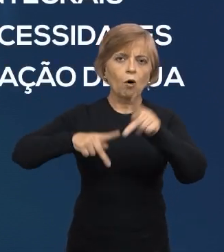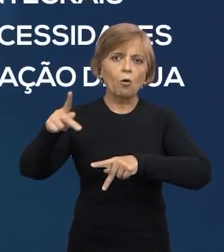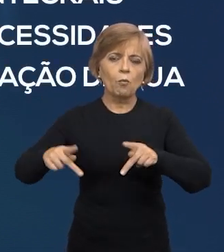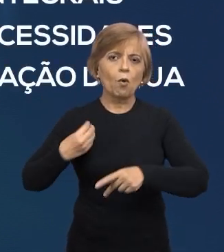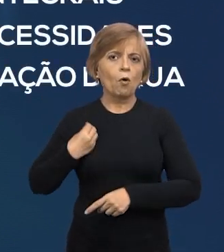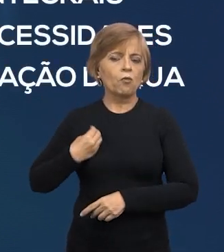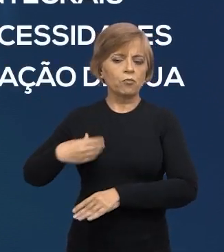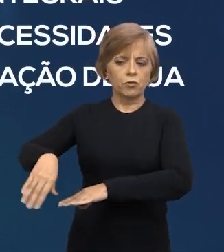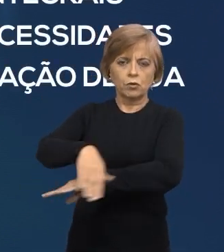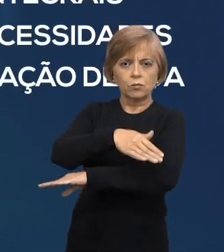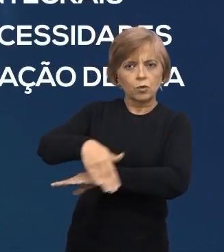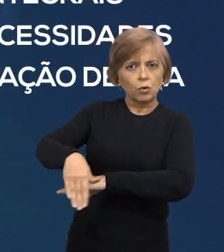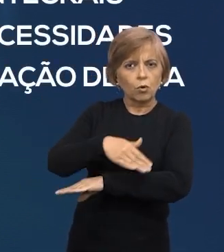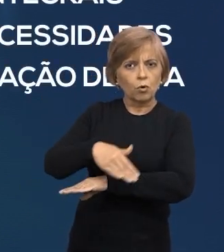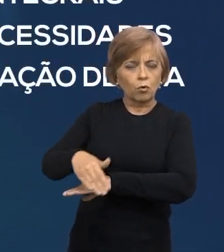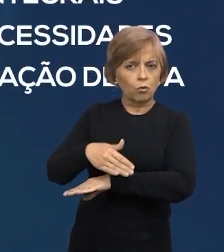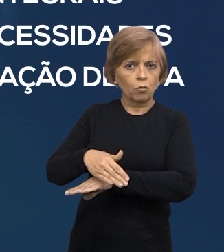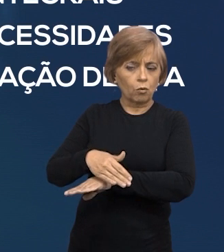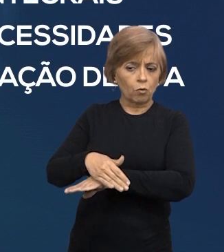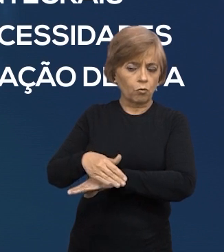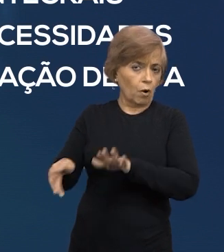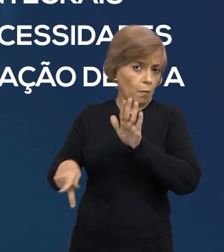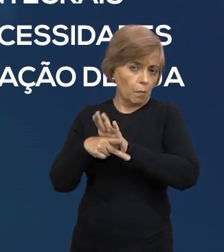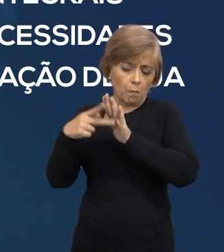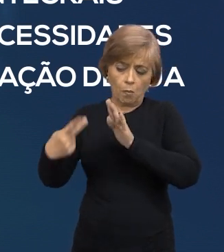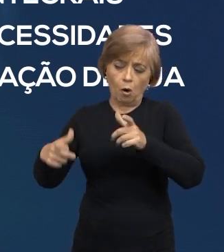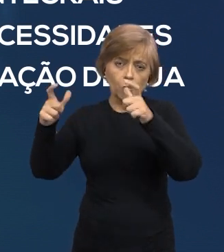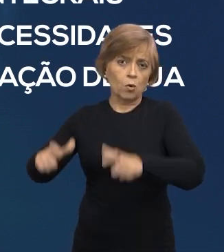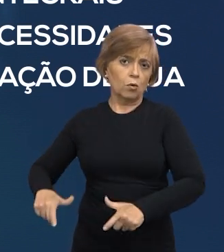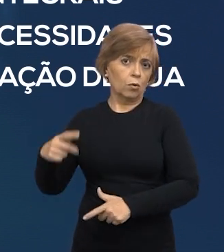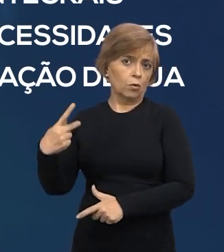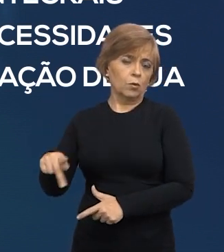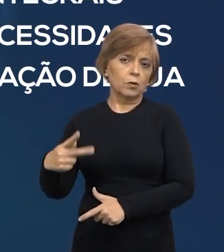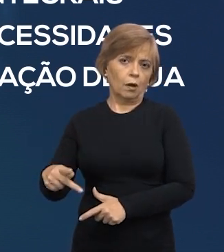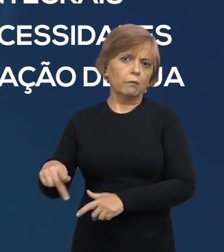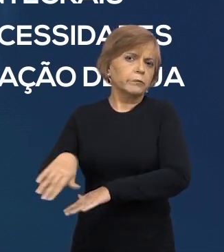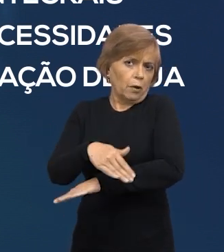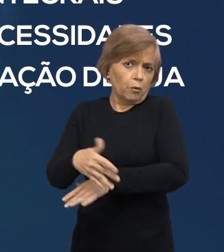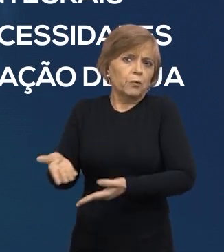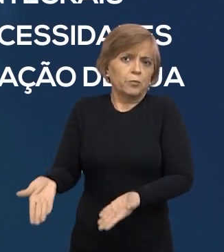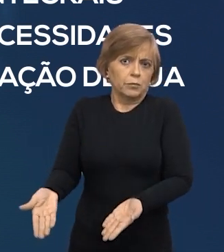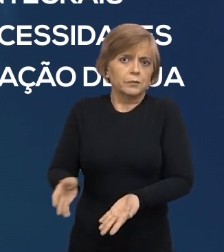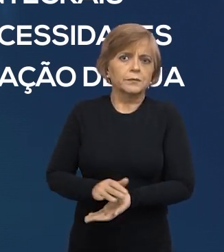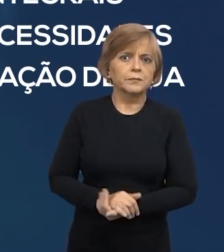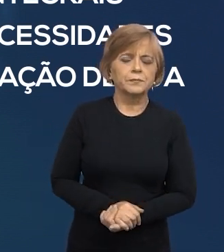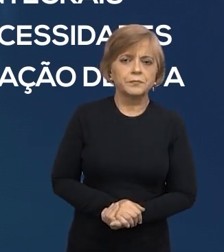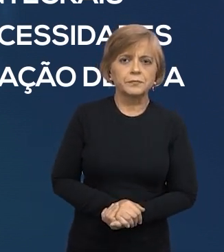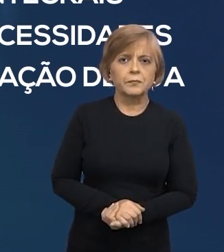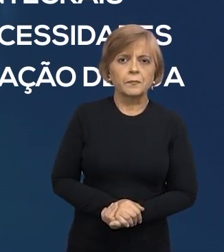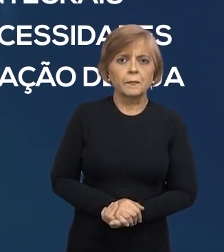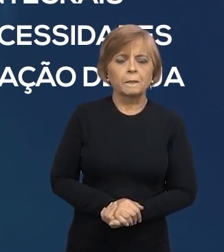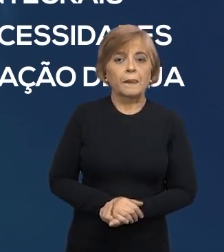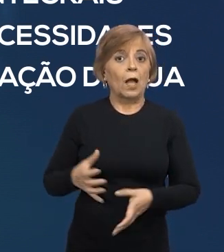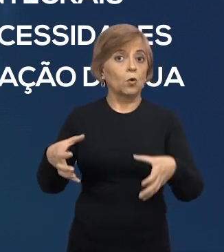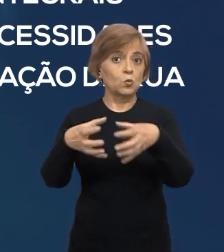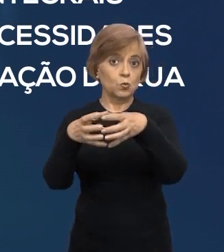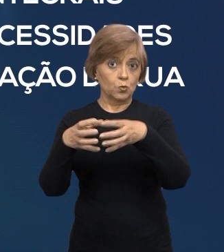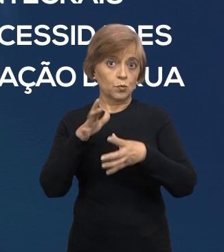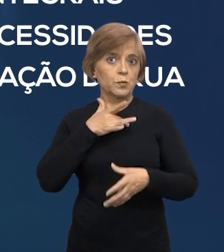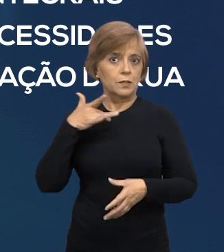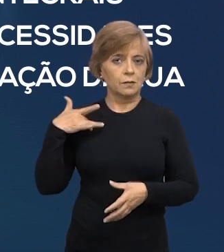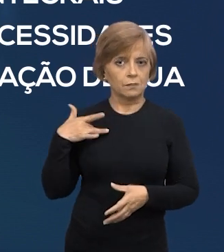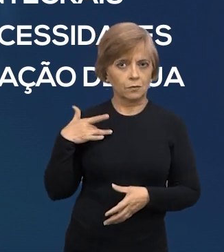em situação de rua em seu próprio território, ou seja, nas ruas. As equipes de